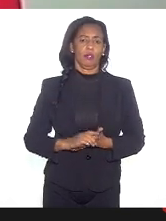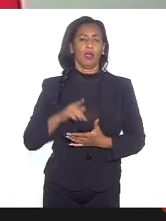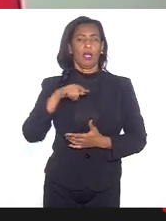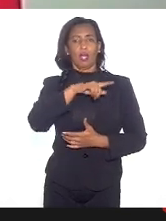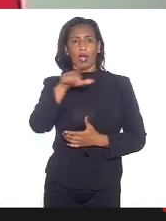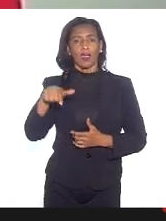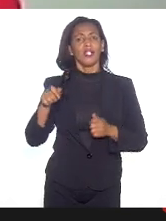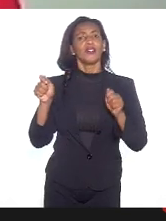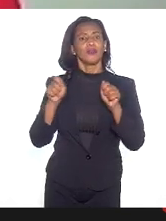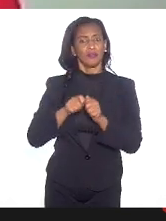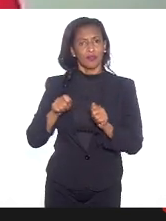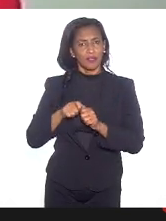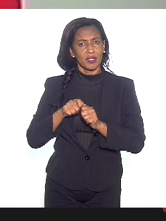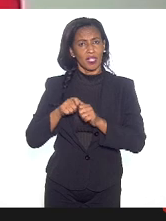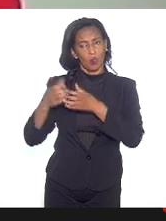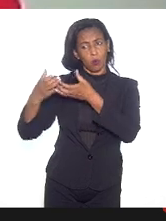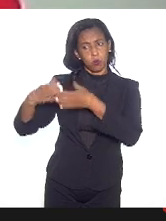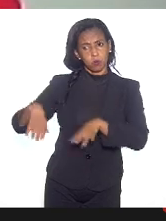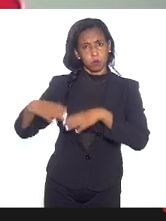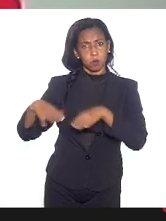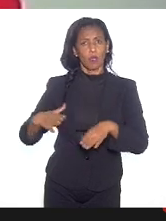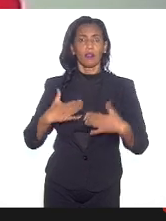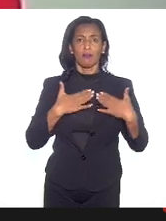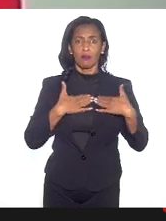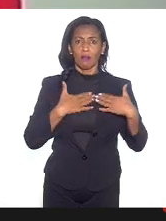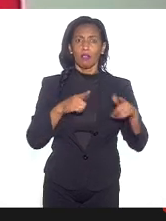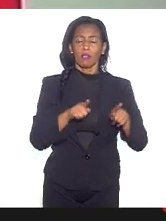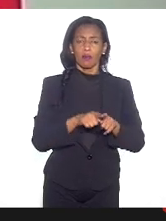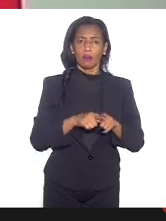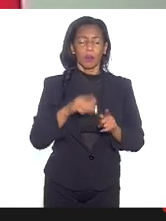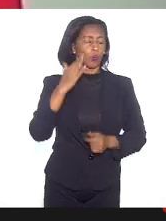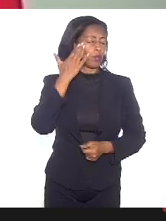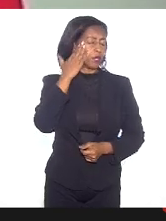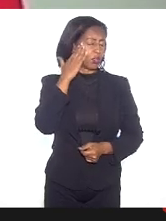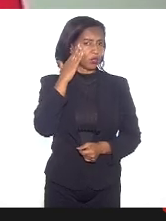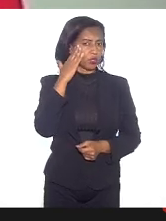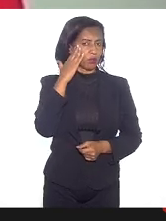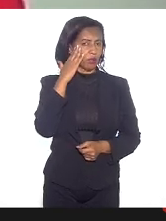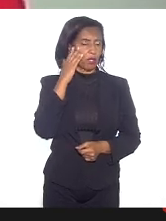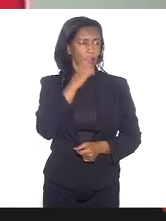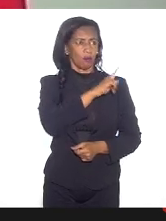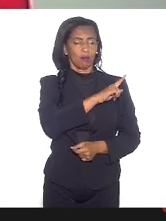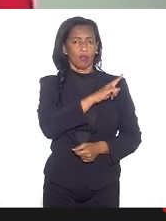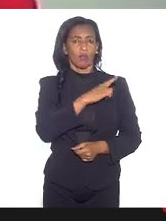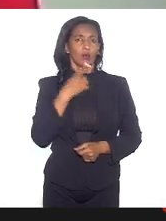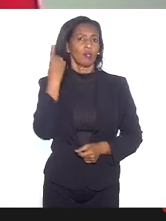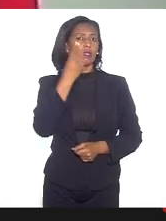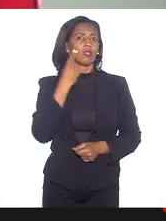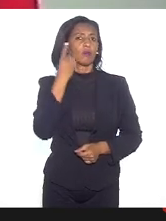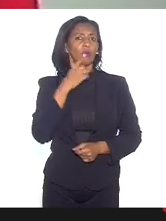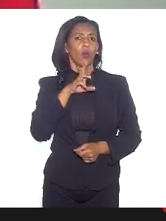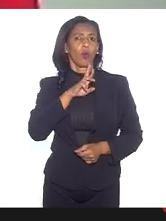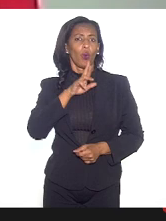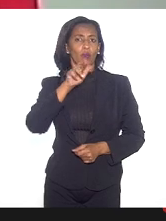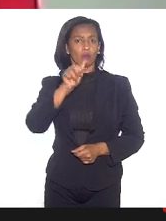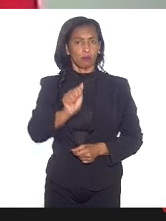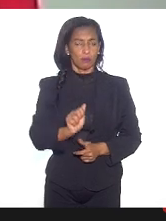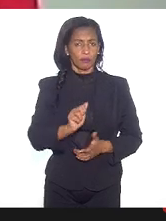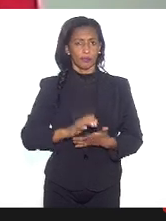fizeram esse concurso. E quero me solidarizar com o entendimento colocado aqui pelo deputado Rodrigo Amorim.